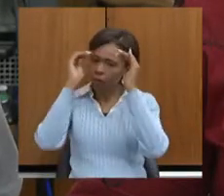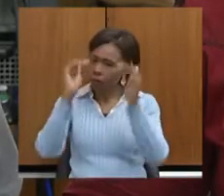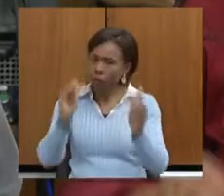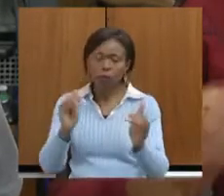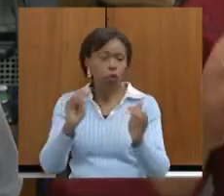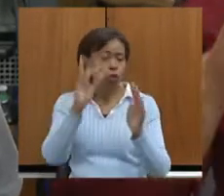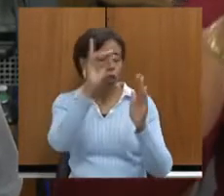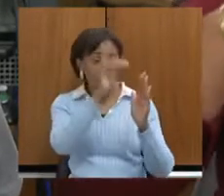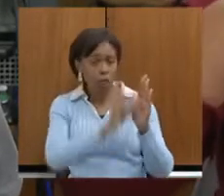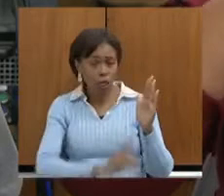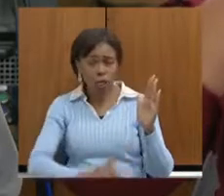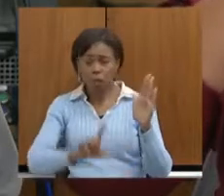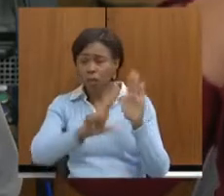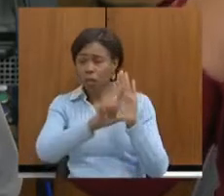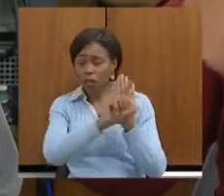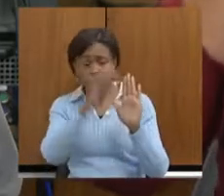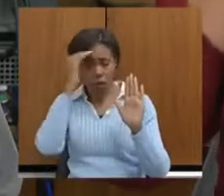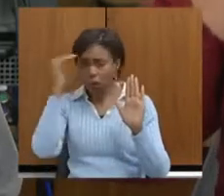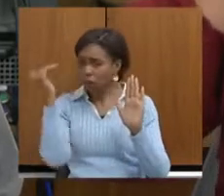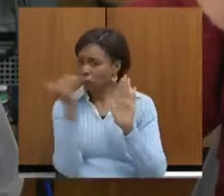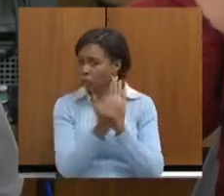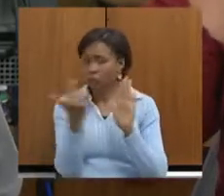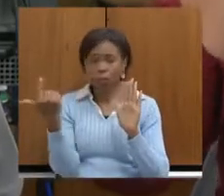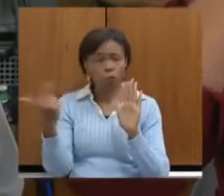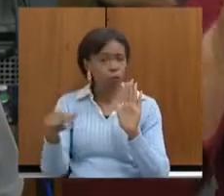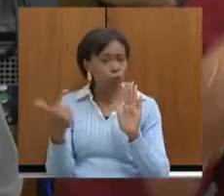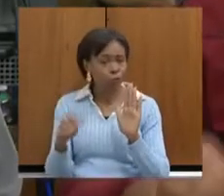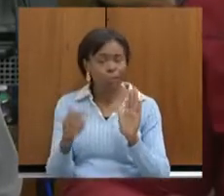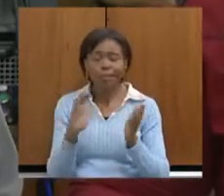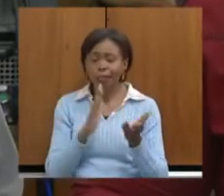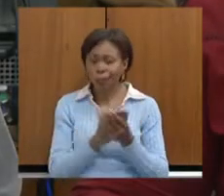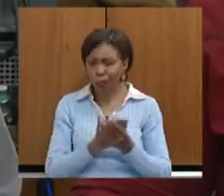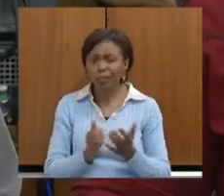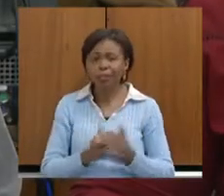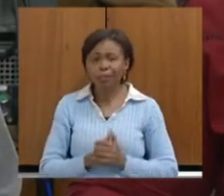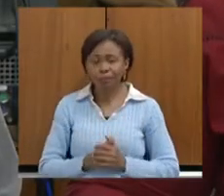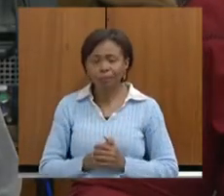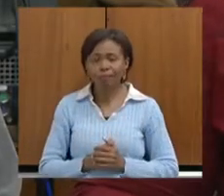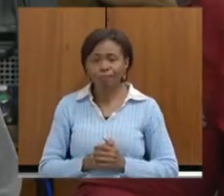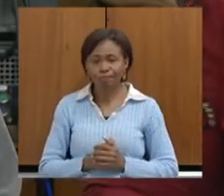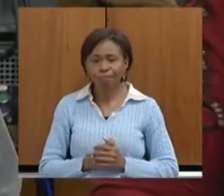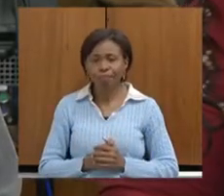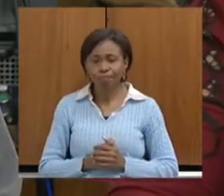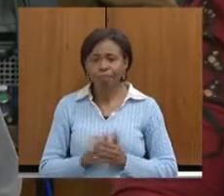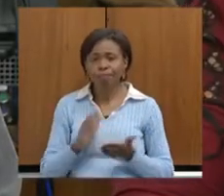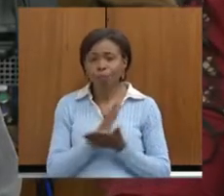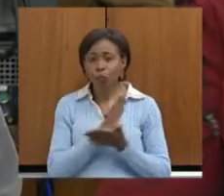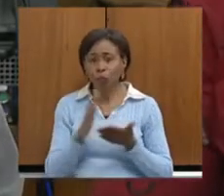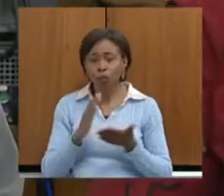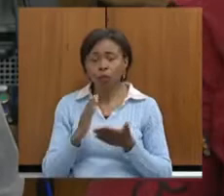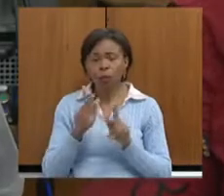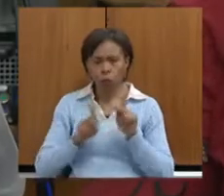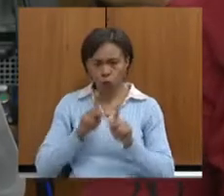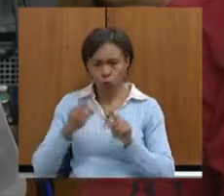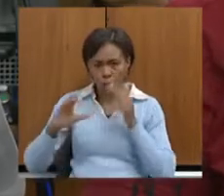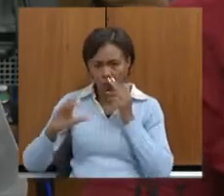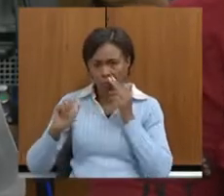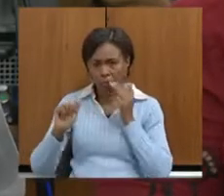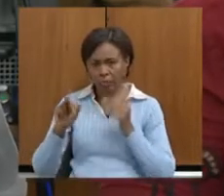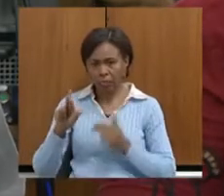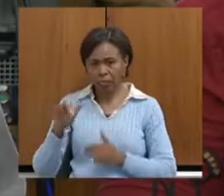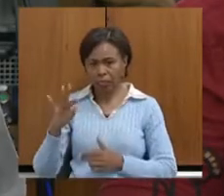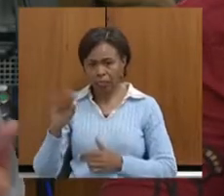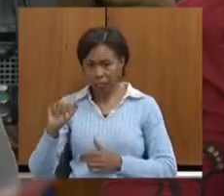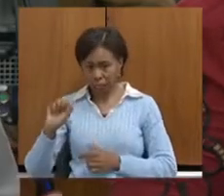descumprimento e o tanto em relação direito que tá tendo esse processo de não reparação como você já falaram aqui né eu tenho nós temos